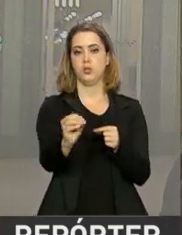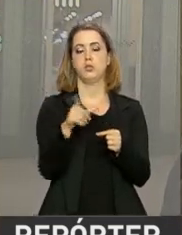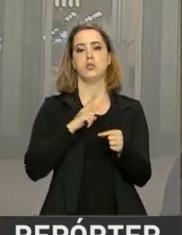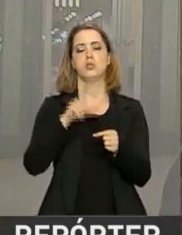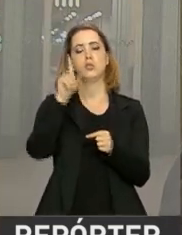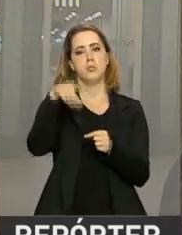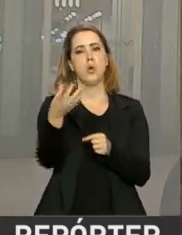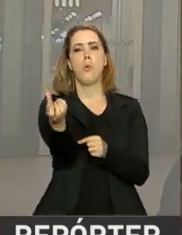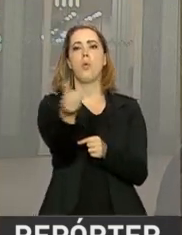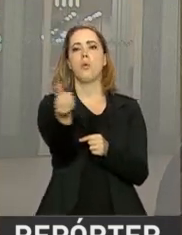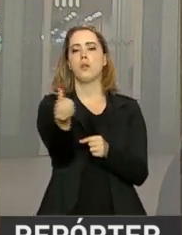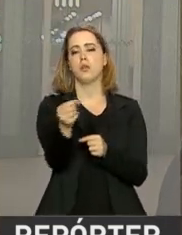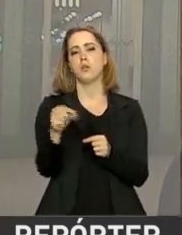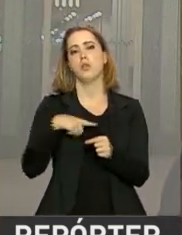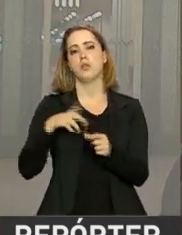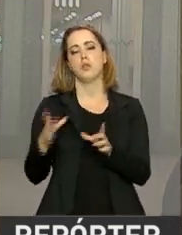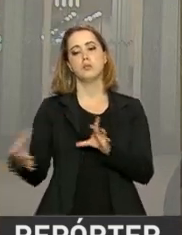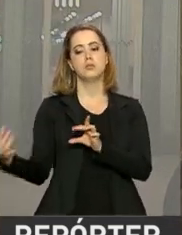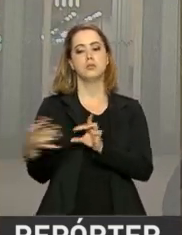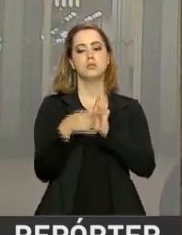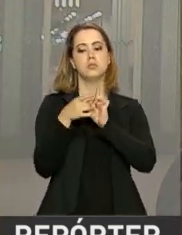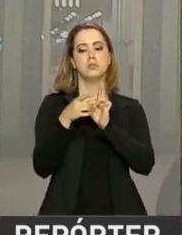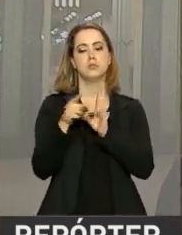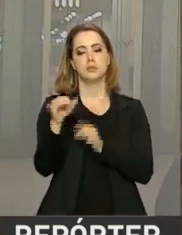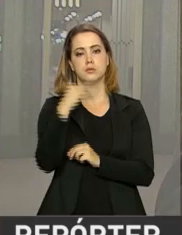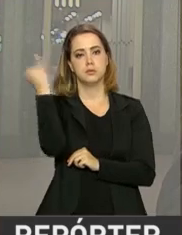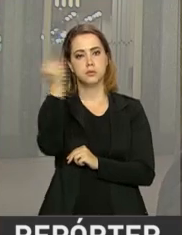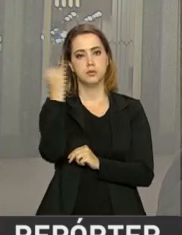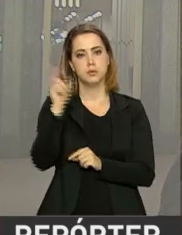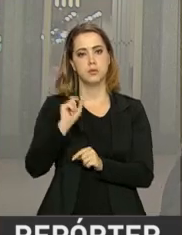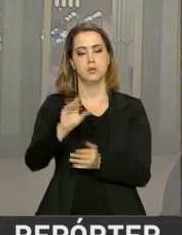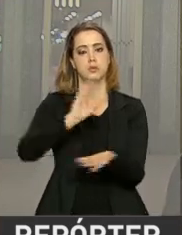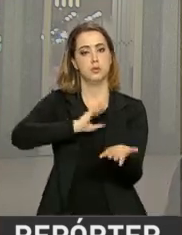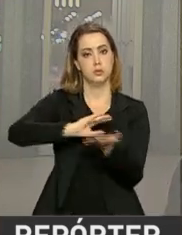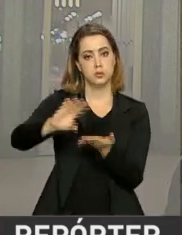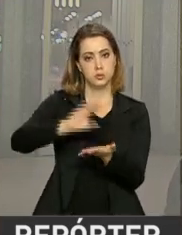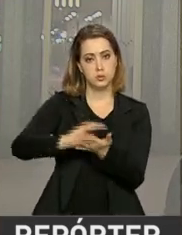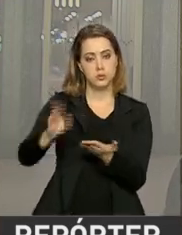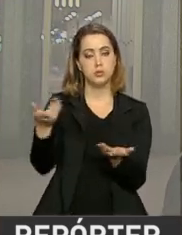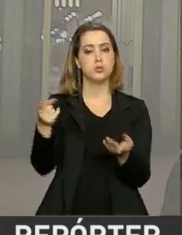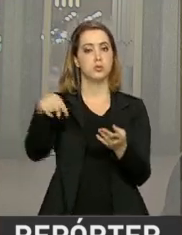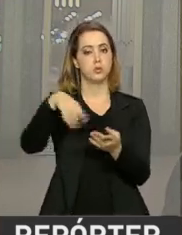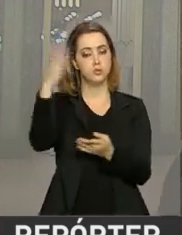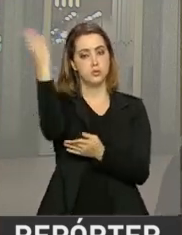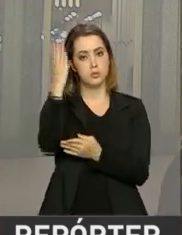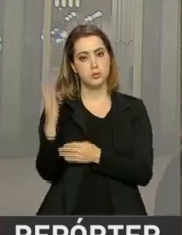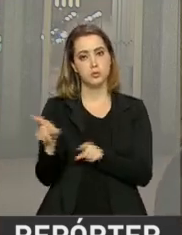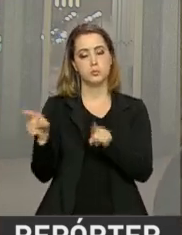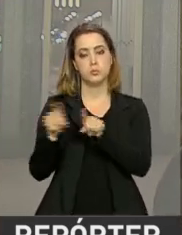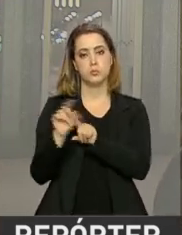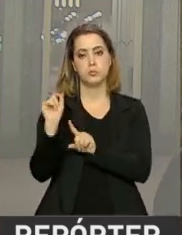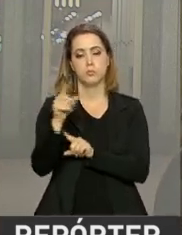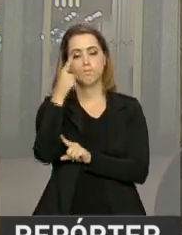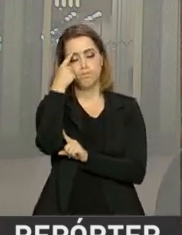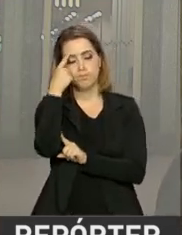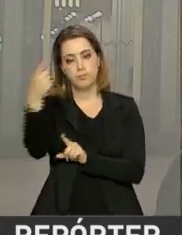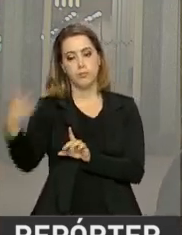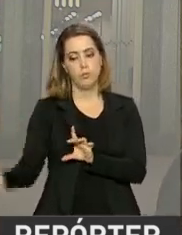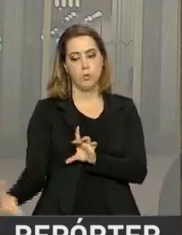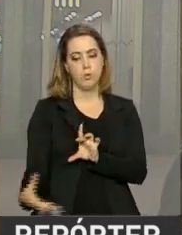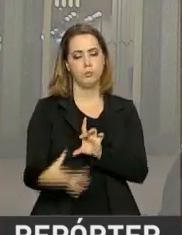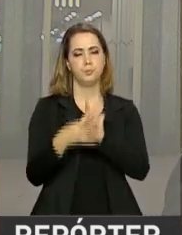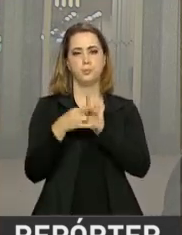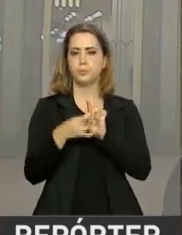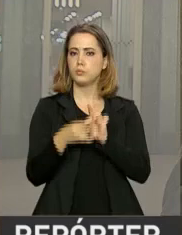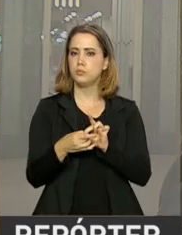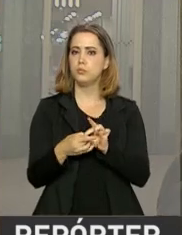e importante fonte de investimentos para o país. E a ideia nessa viagem é, além de reforçar os laços entre